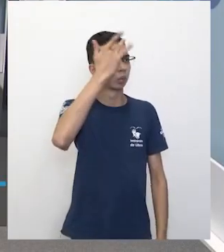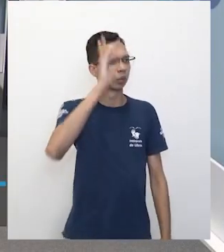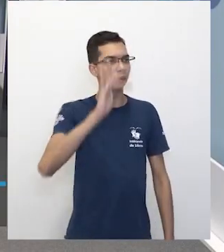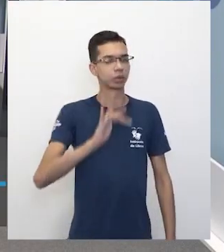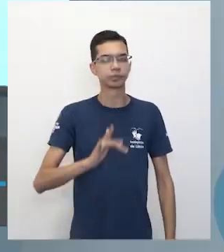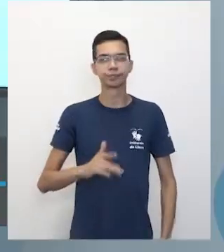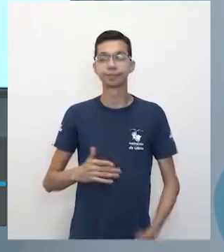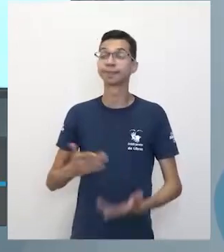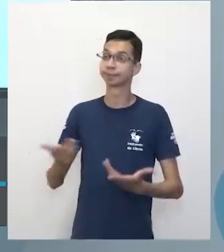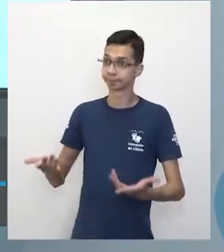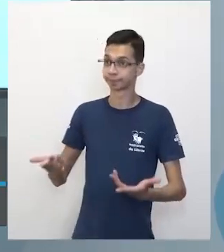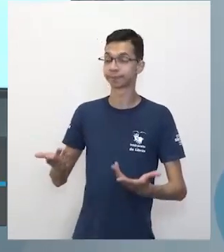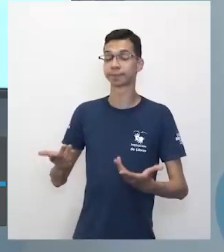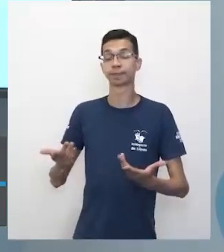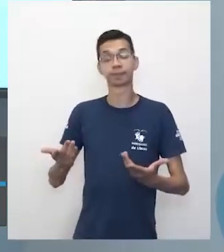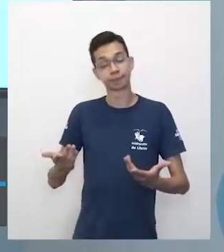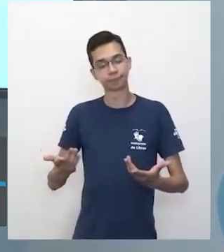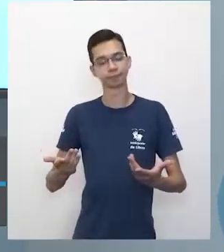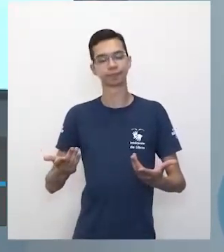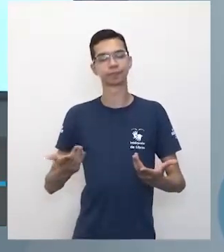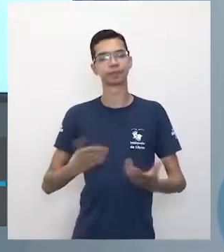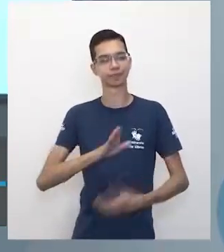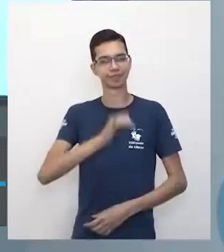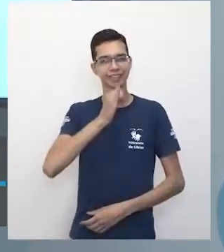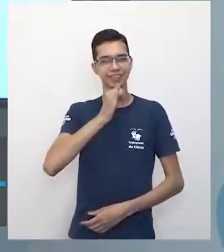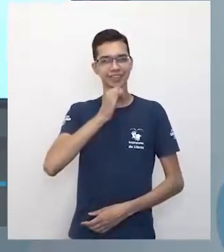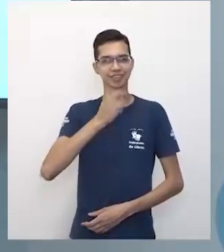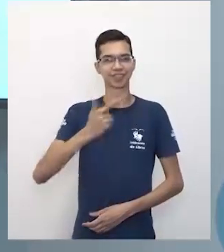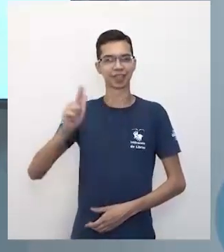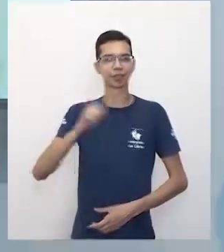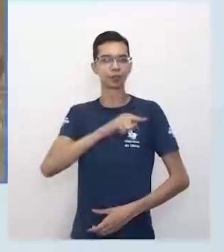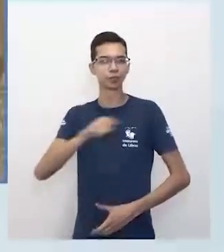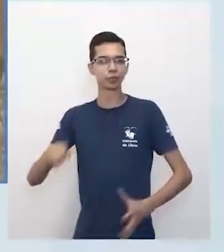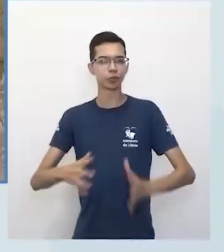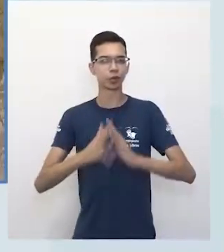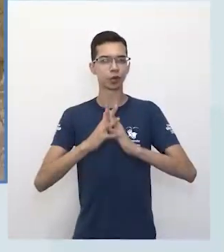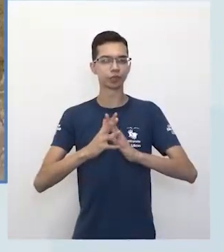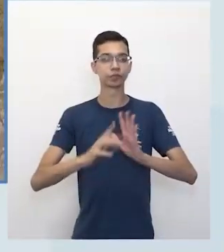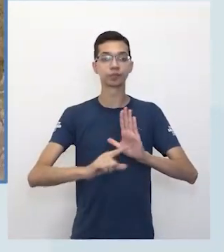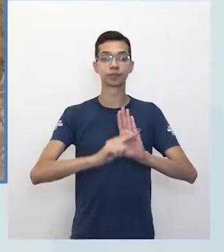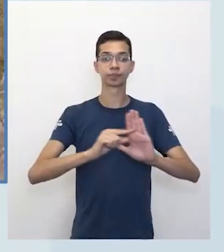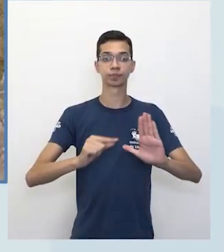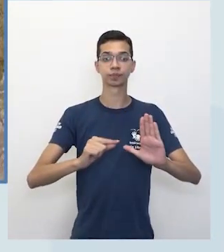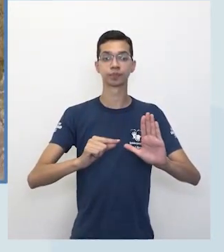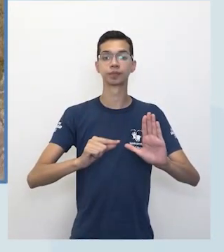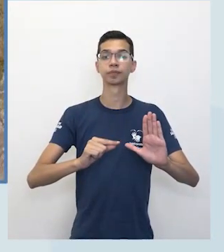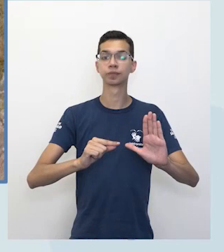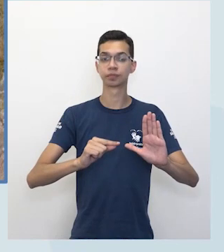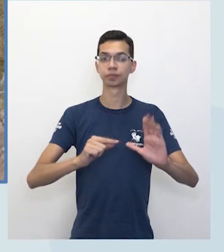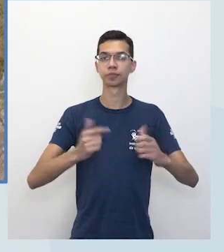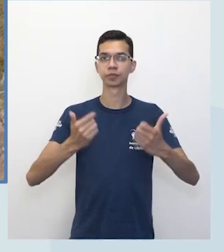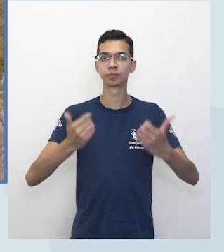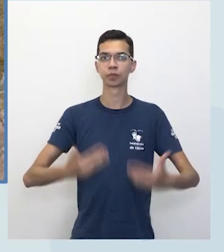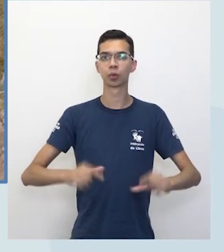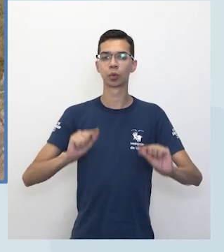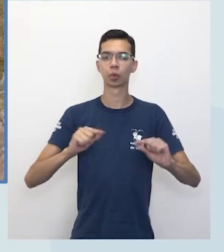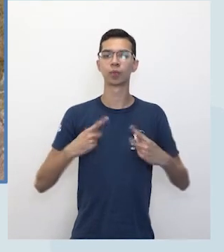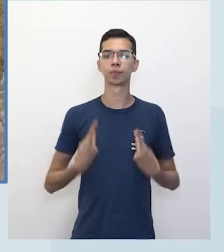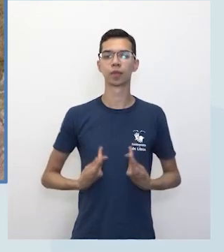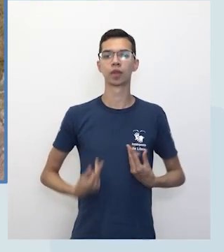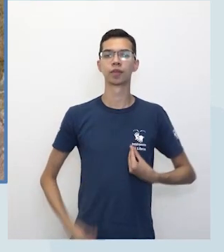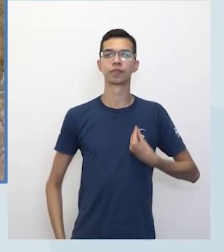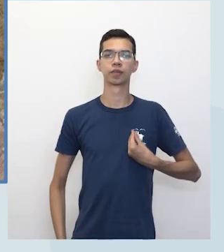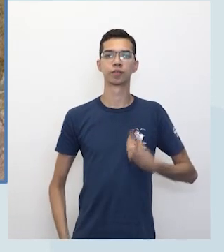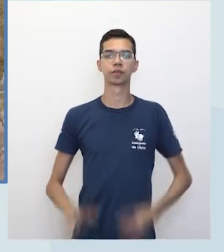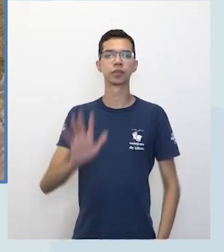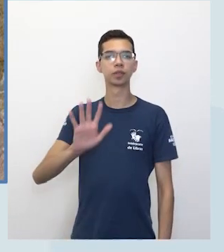Um outro exemplo disso, como pode deixar as coisas ainda mais confusas, é um artigo que cita evidências de humanos vivendo na região de